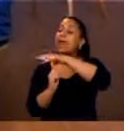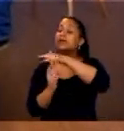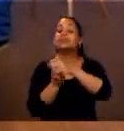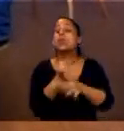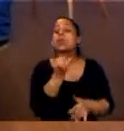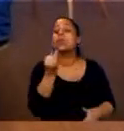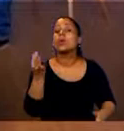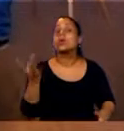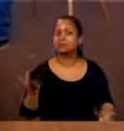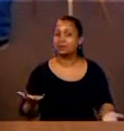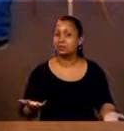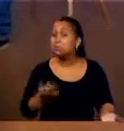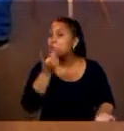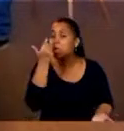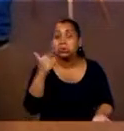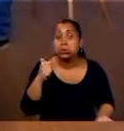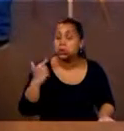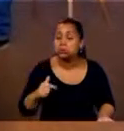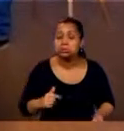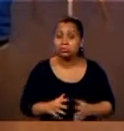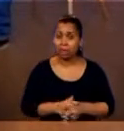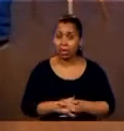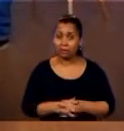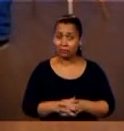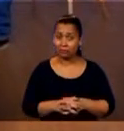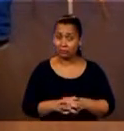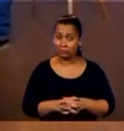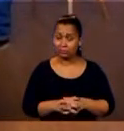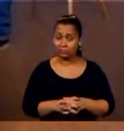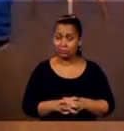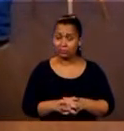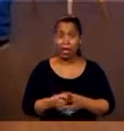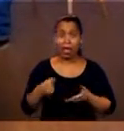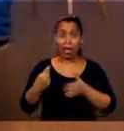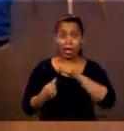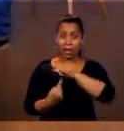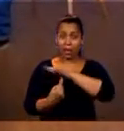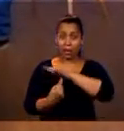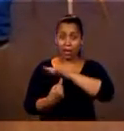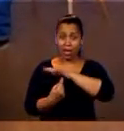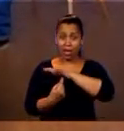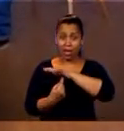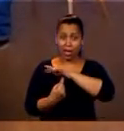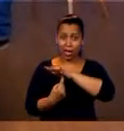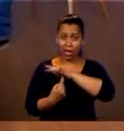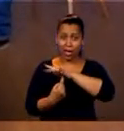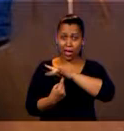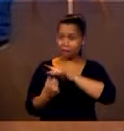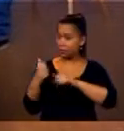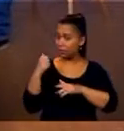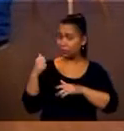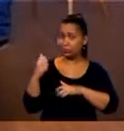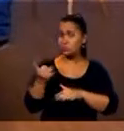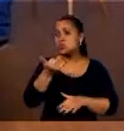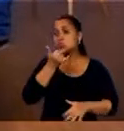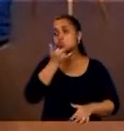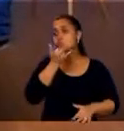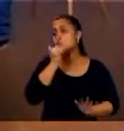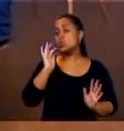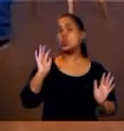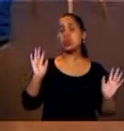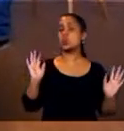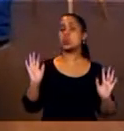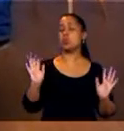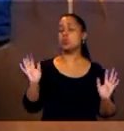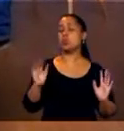praça. A praça cívica acabou-se com aquele... Desculpe, não é ofensa, não